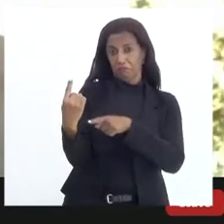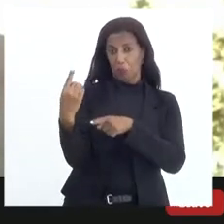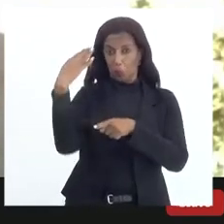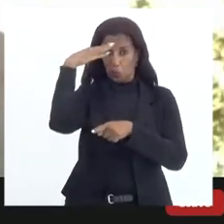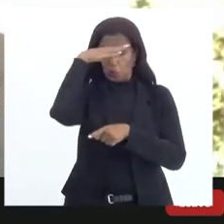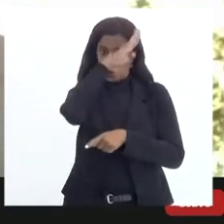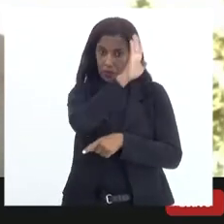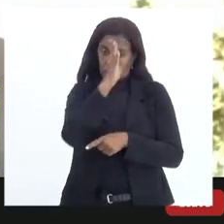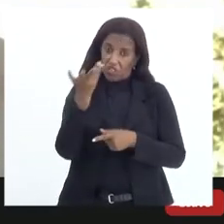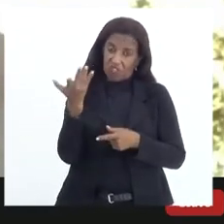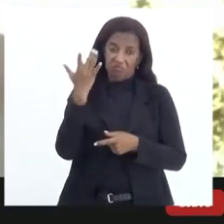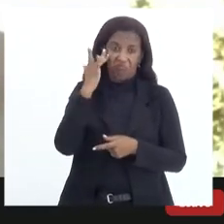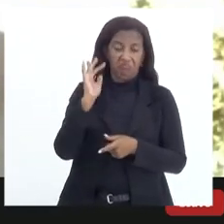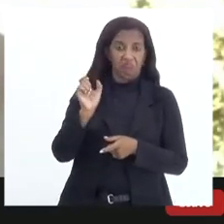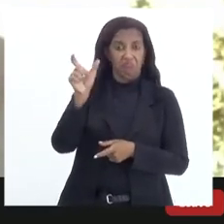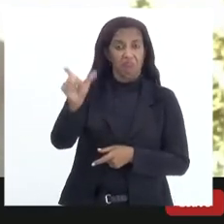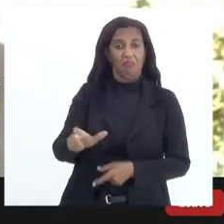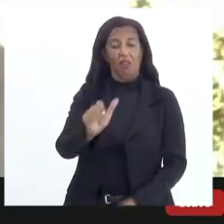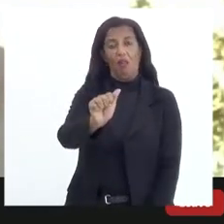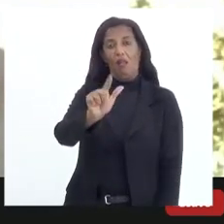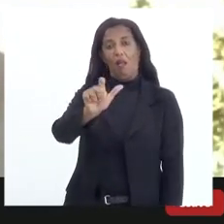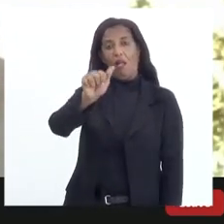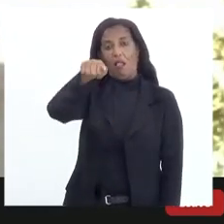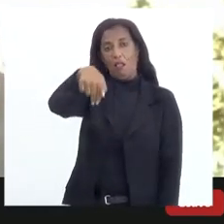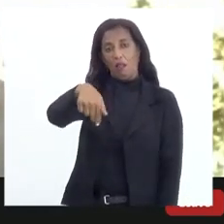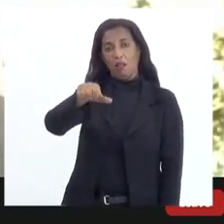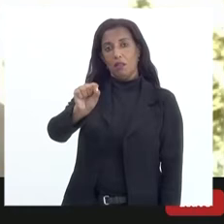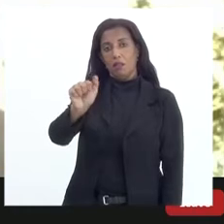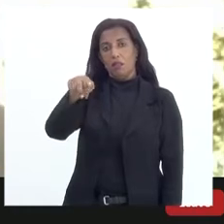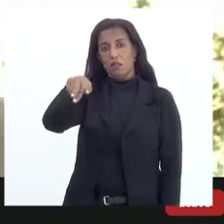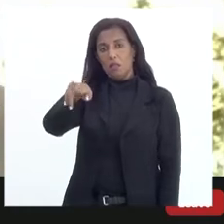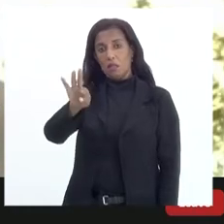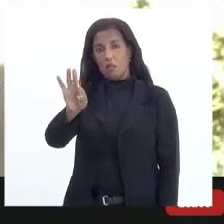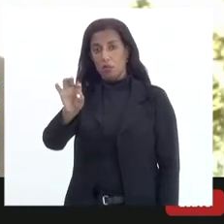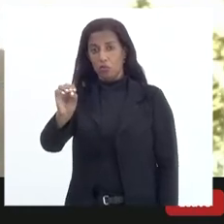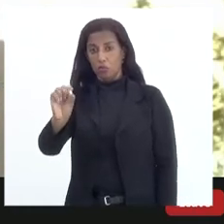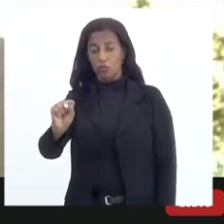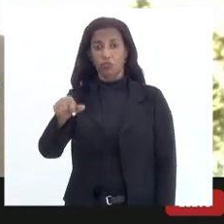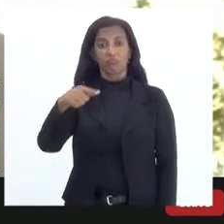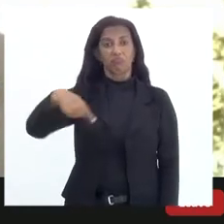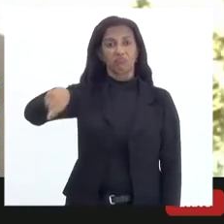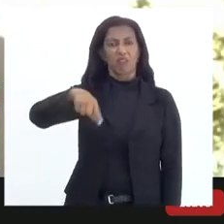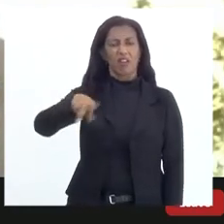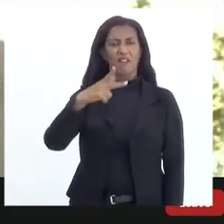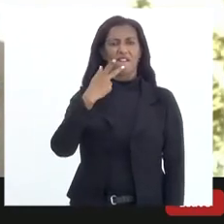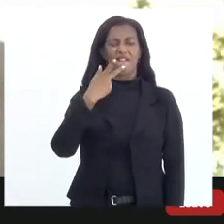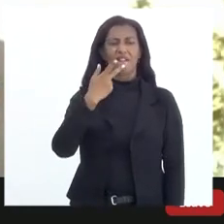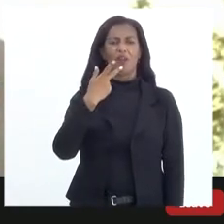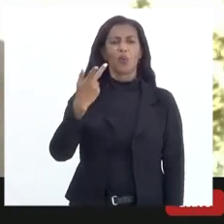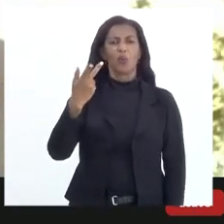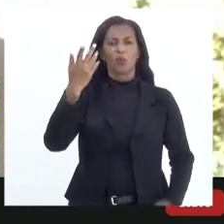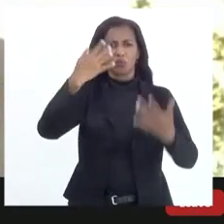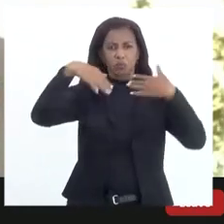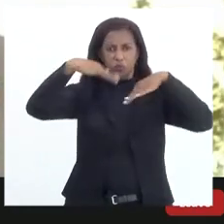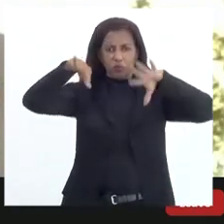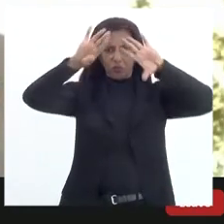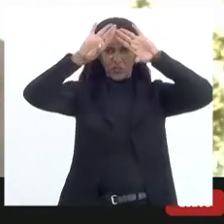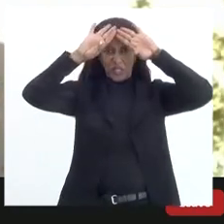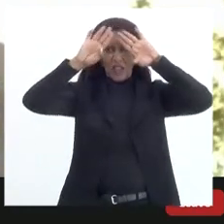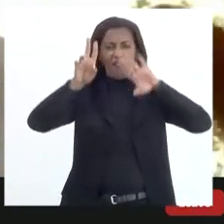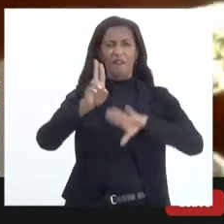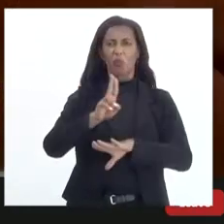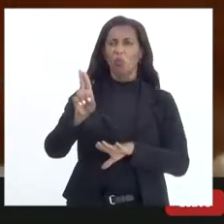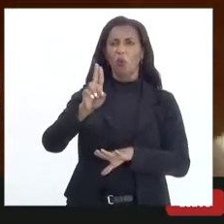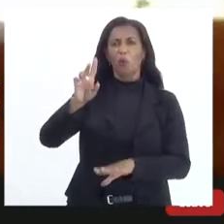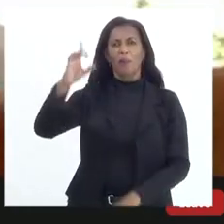bolsonarista, né, evidente, Alan Santos, chamou os orixás de demônios,